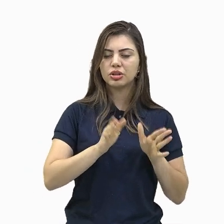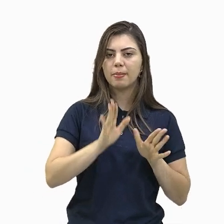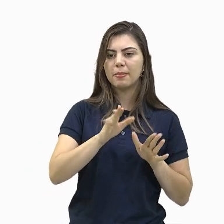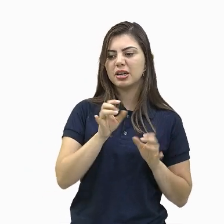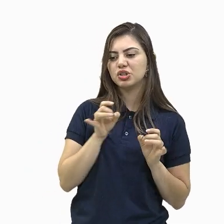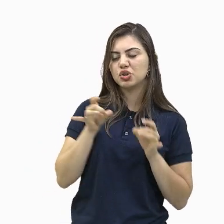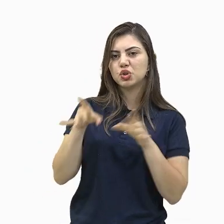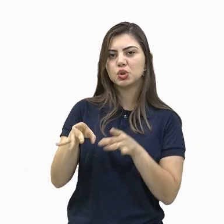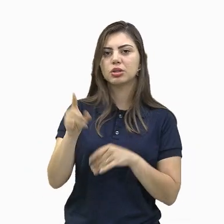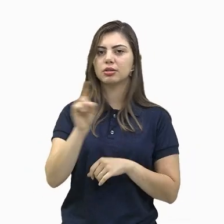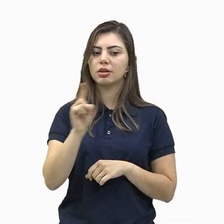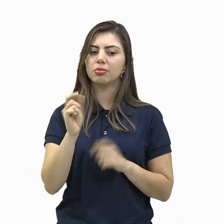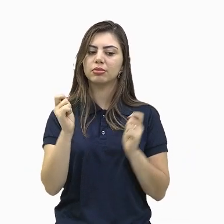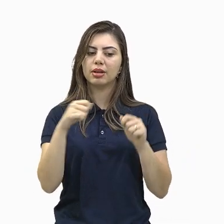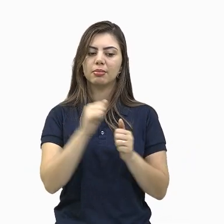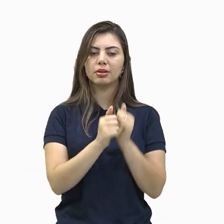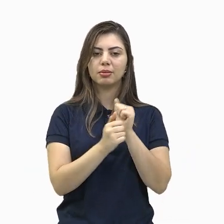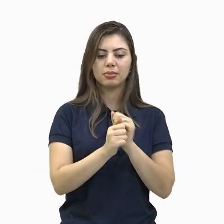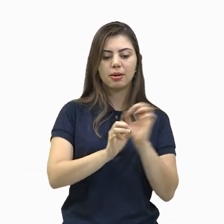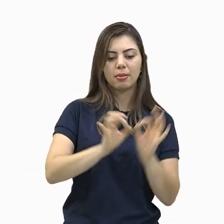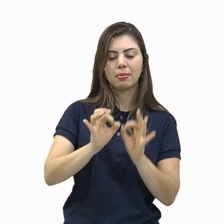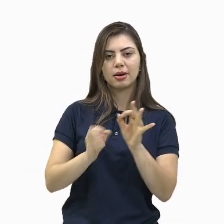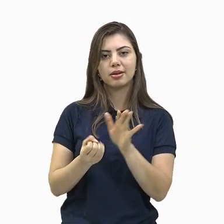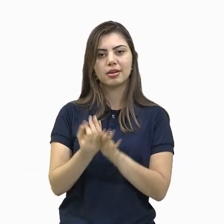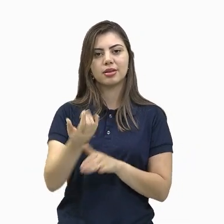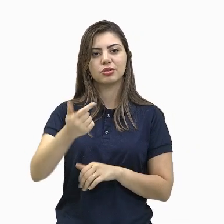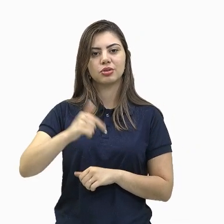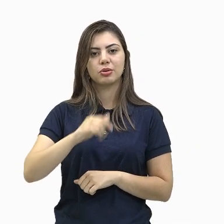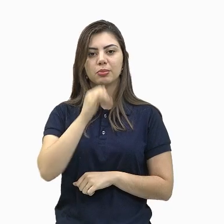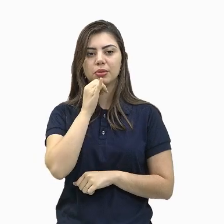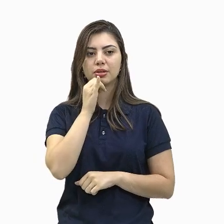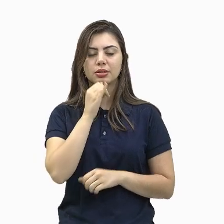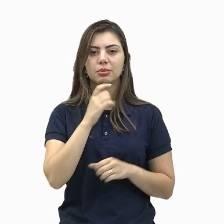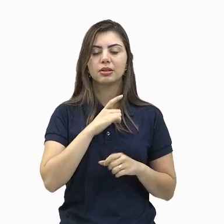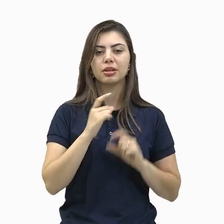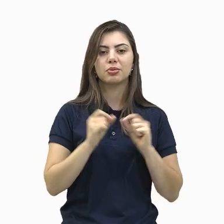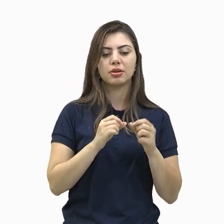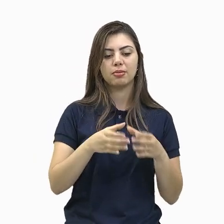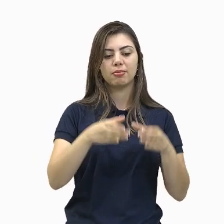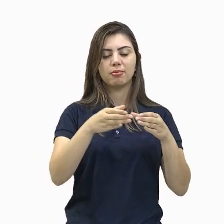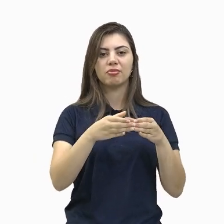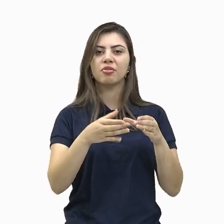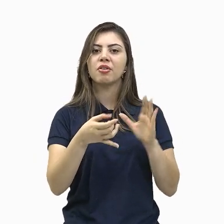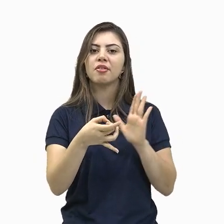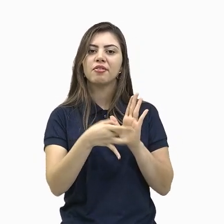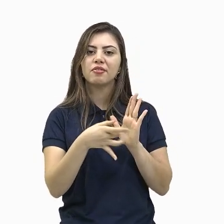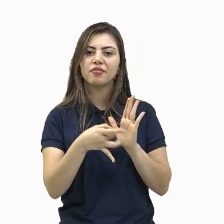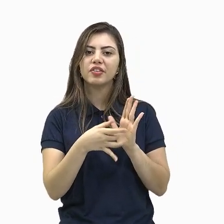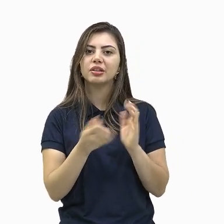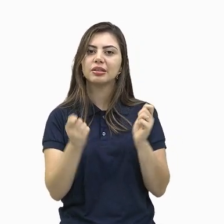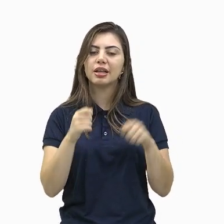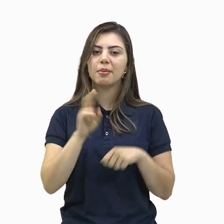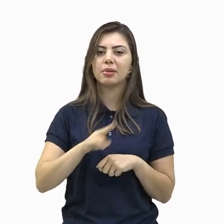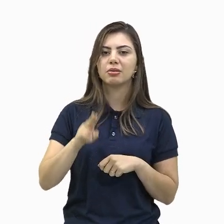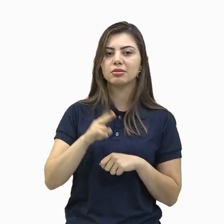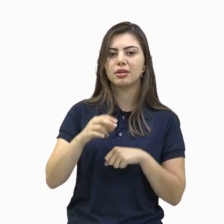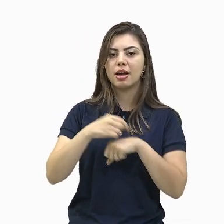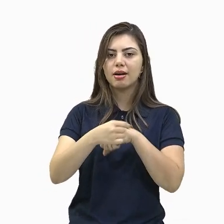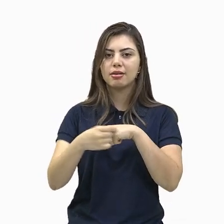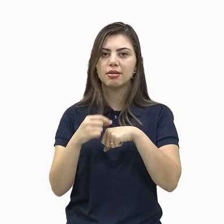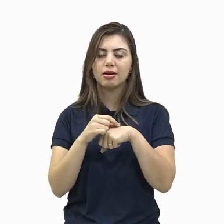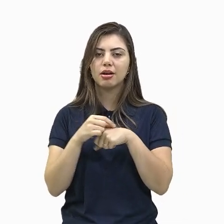fazer isso? Exemplos: reutilizar potes de vidro para armazenar grãos, temperos, pequenos